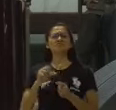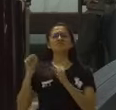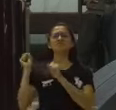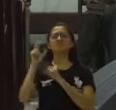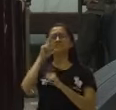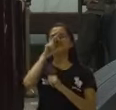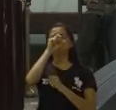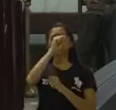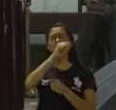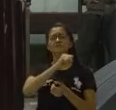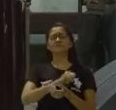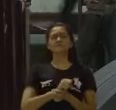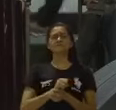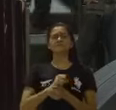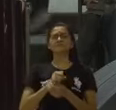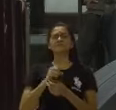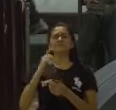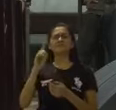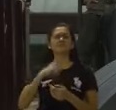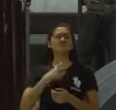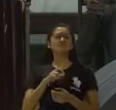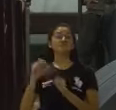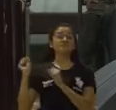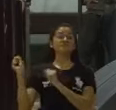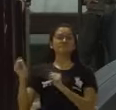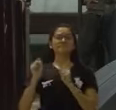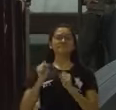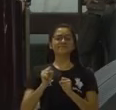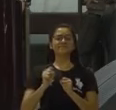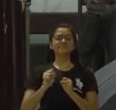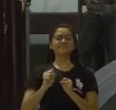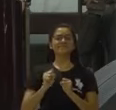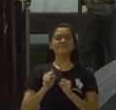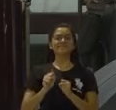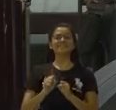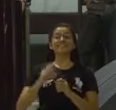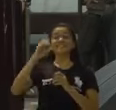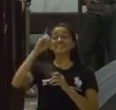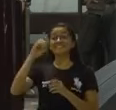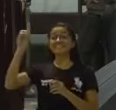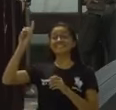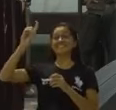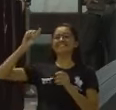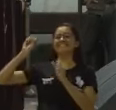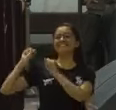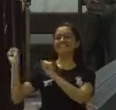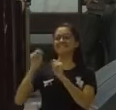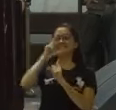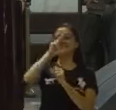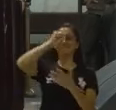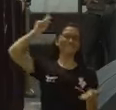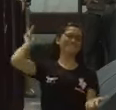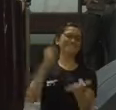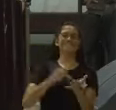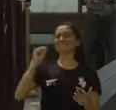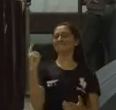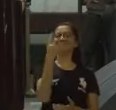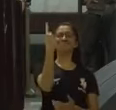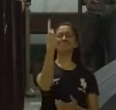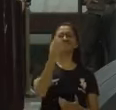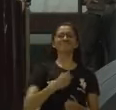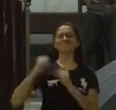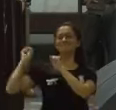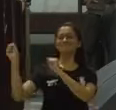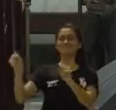Bíblia, Deus não tem poder. À luz da Bíblia, Deus é a própria força. Deus é o